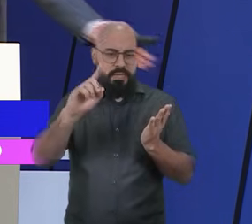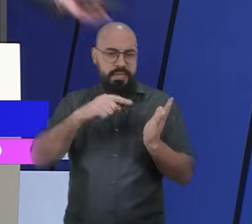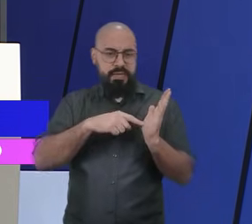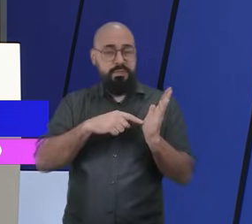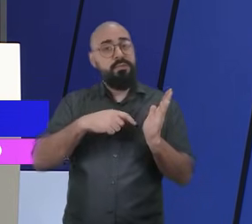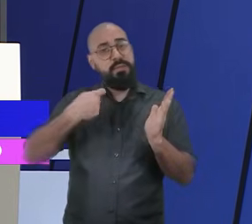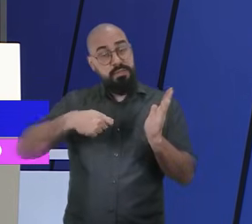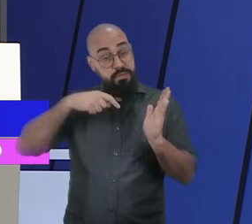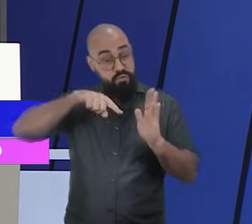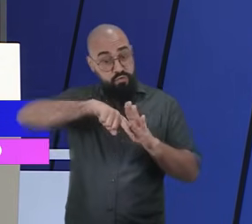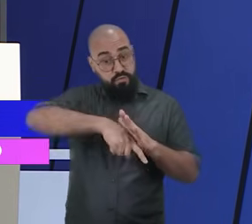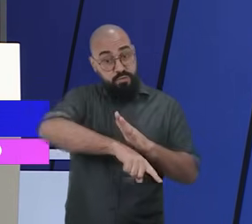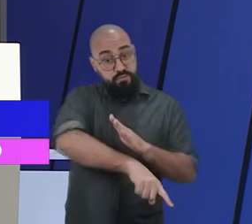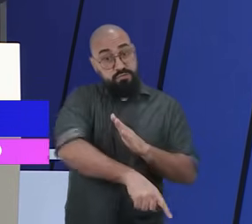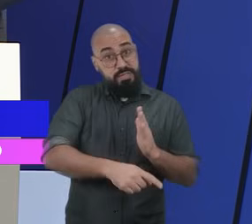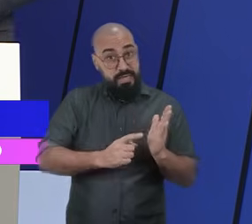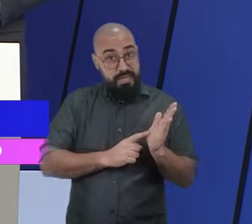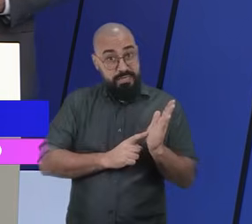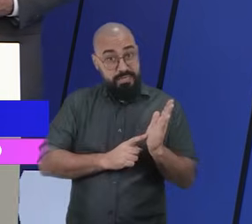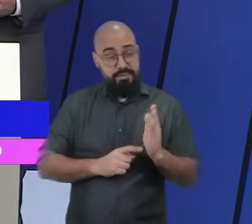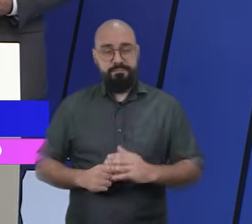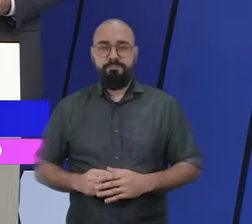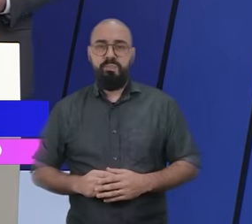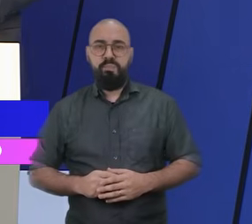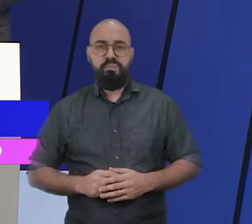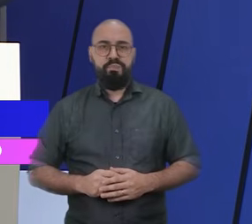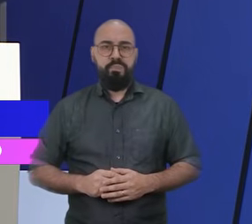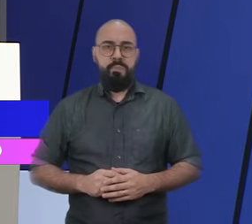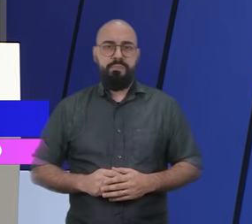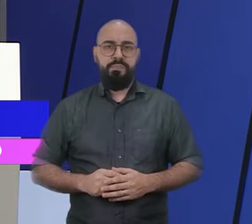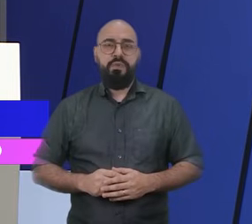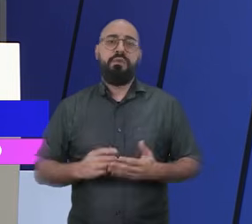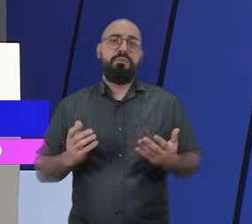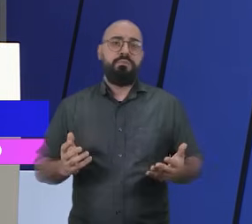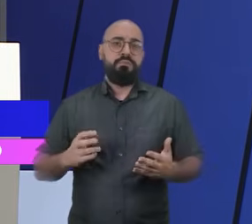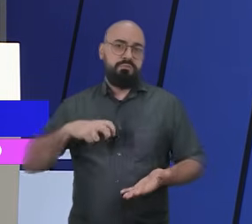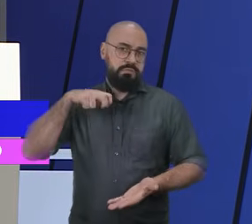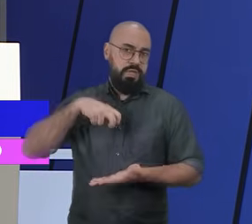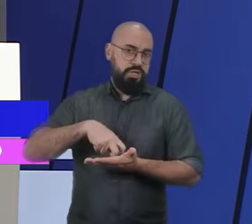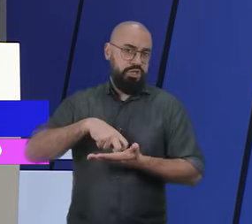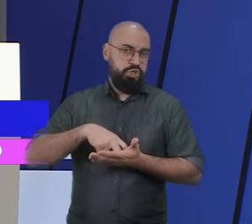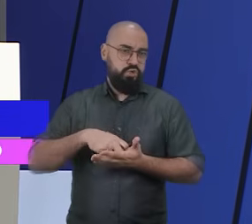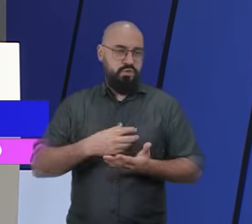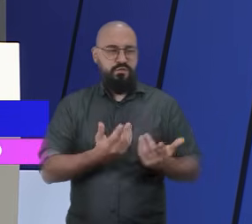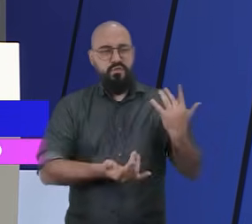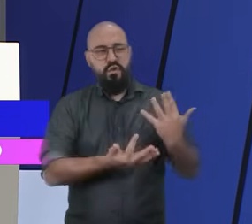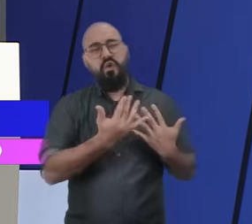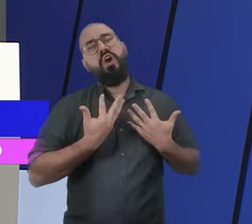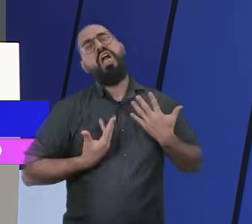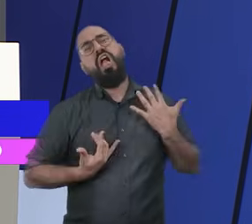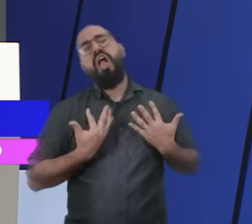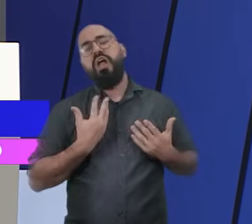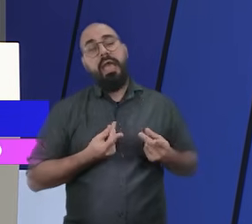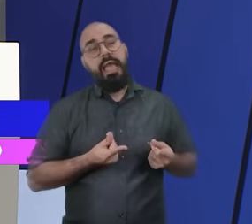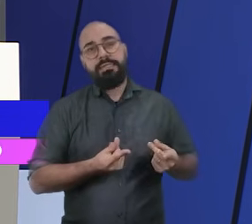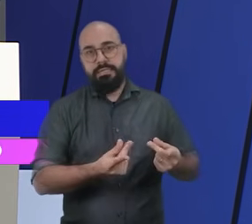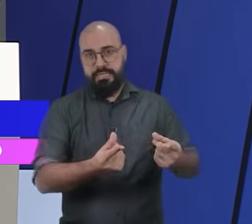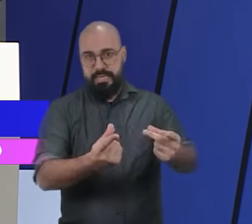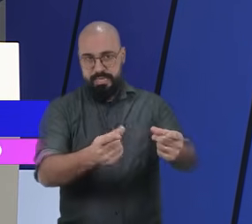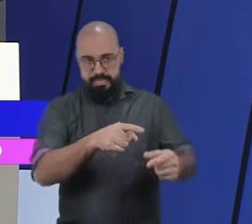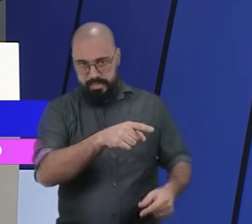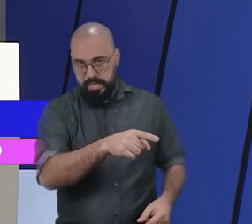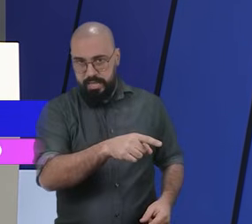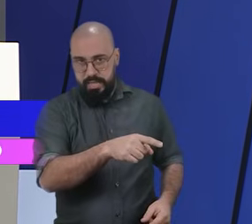Nós precisamos nos aprofundar na palavra de Deus. Seria então um castigo eterno para aqueles que não se